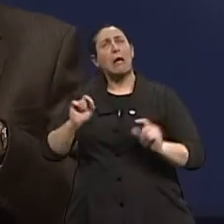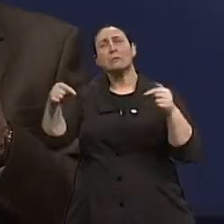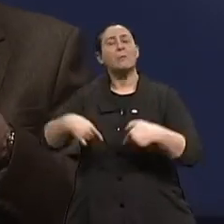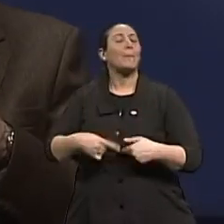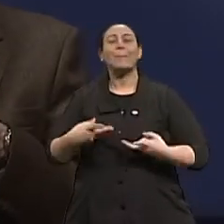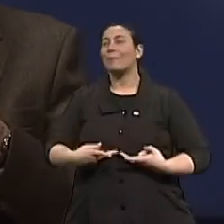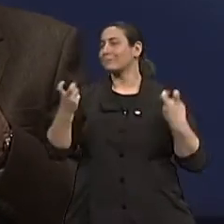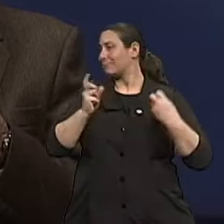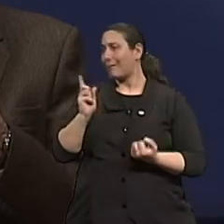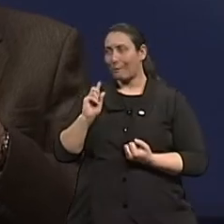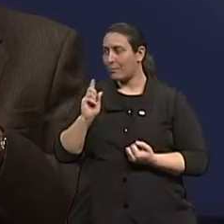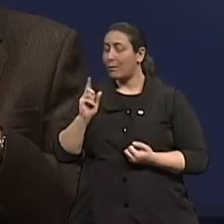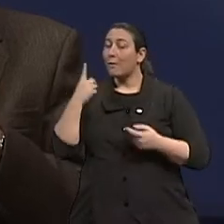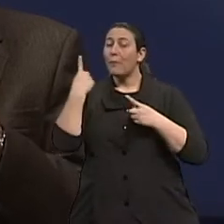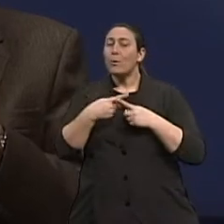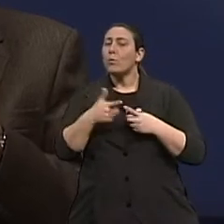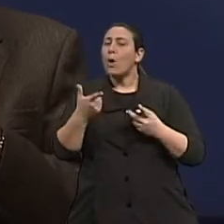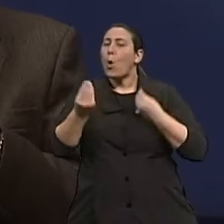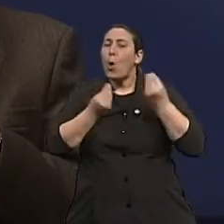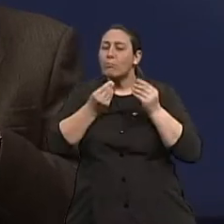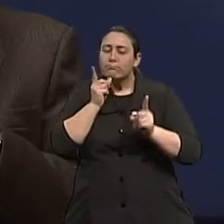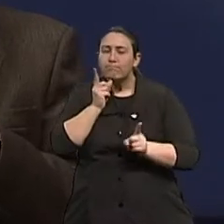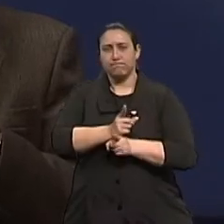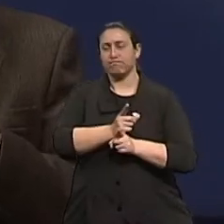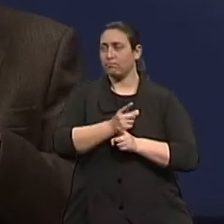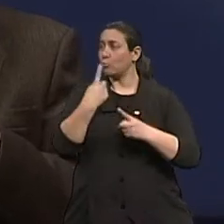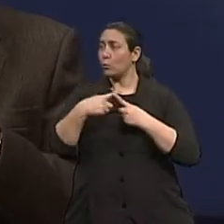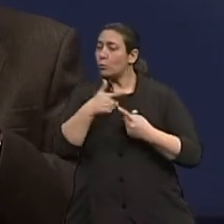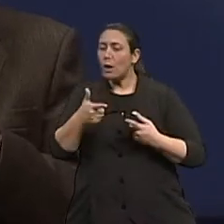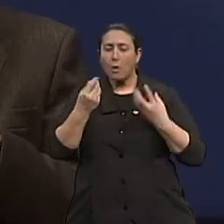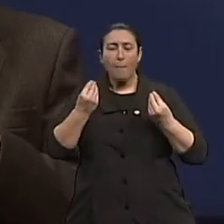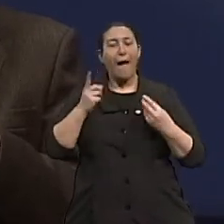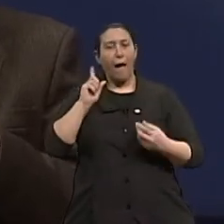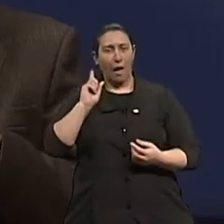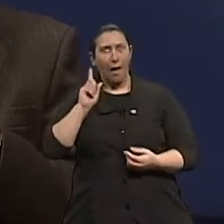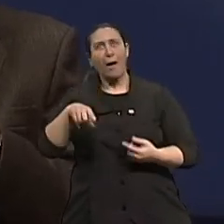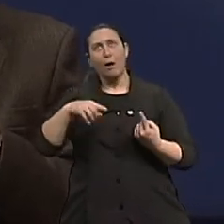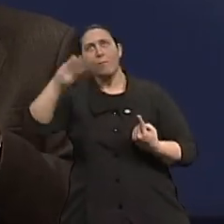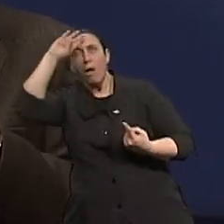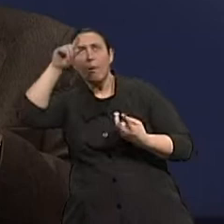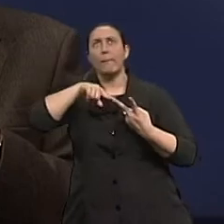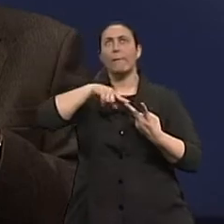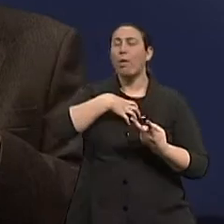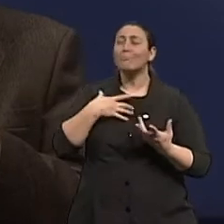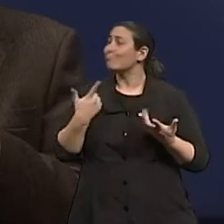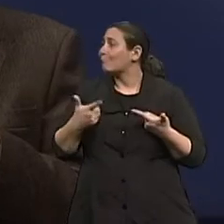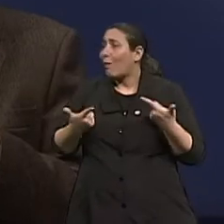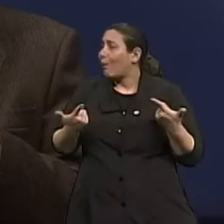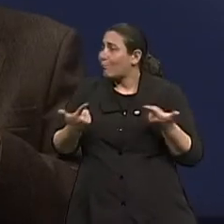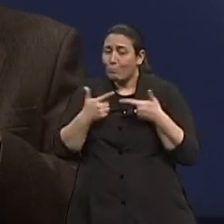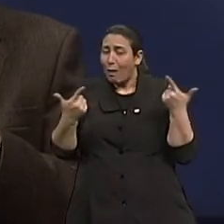Nós não temos sintomas, ou não temos sintomas específicos de alterações de tumores no nosso